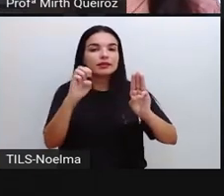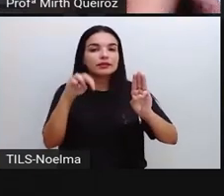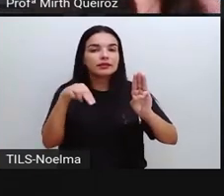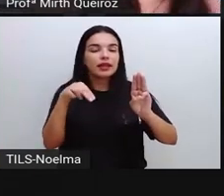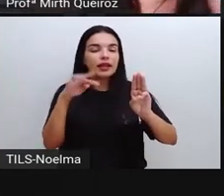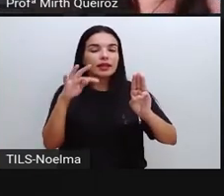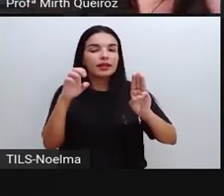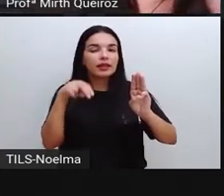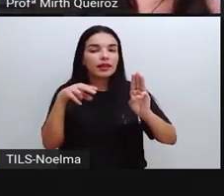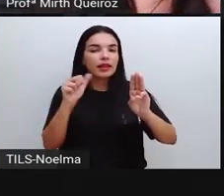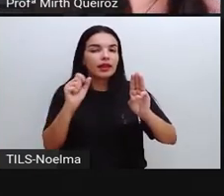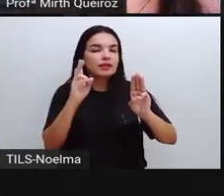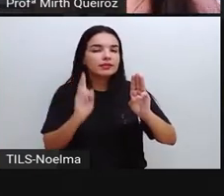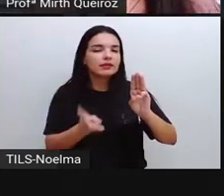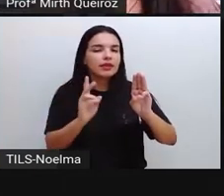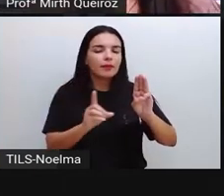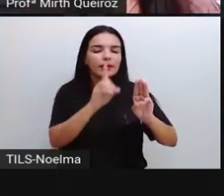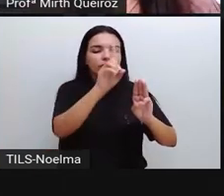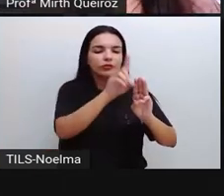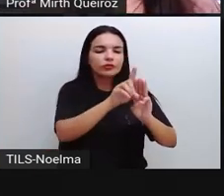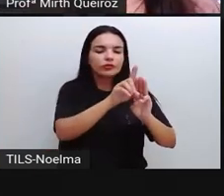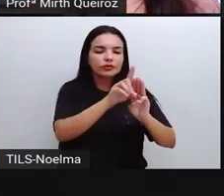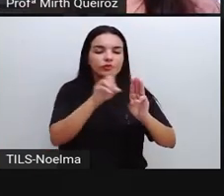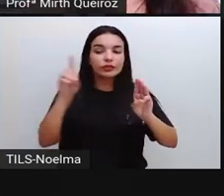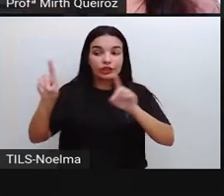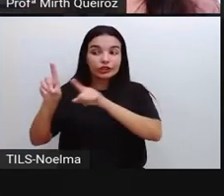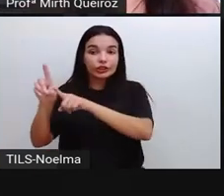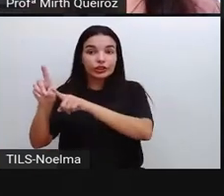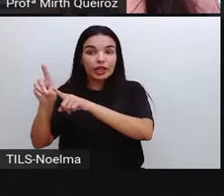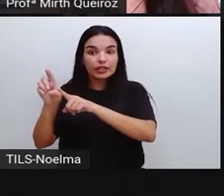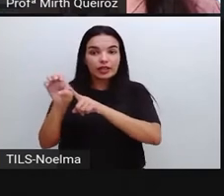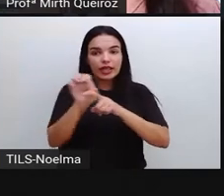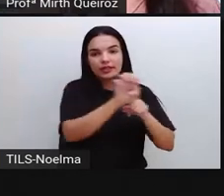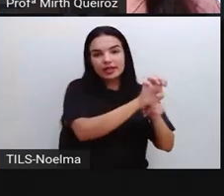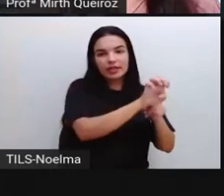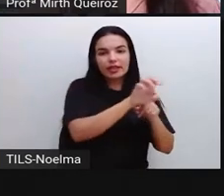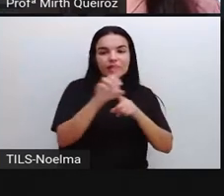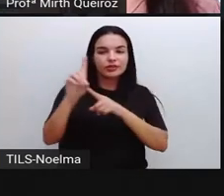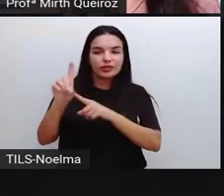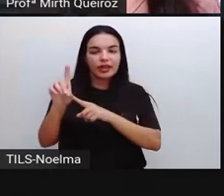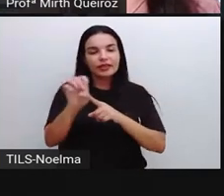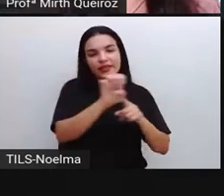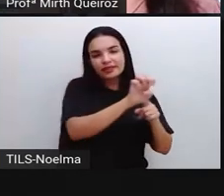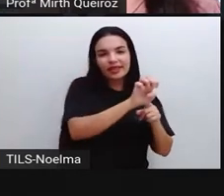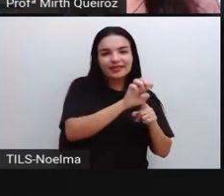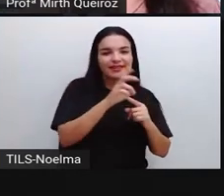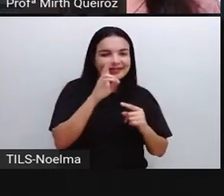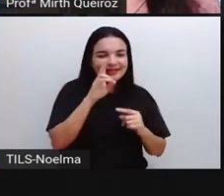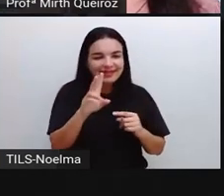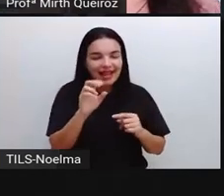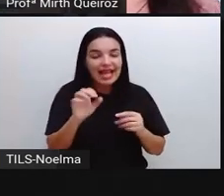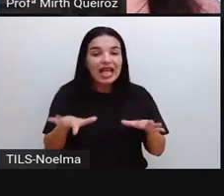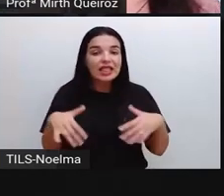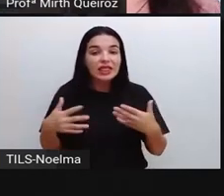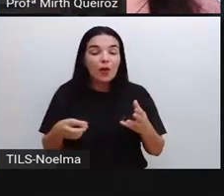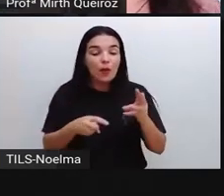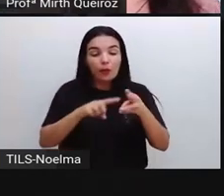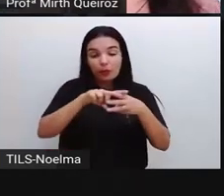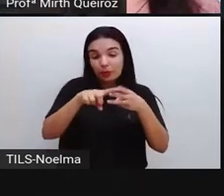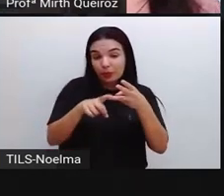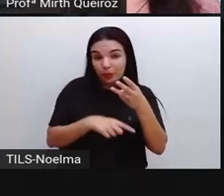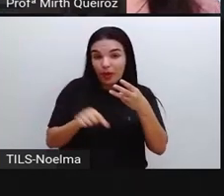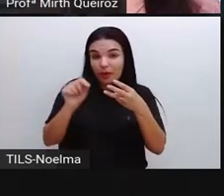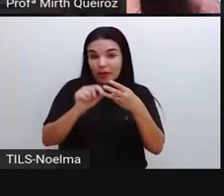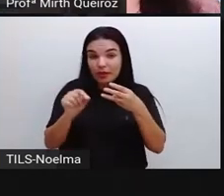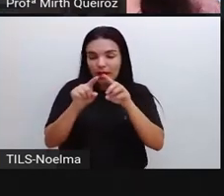da direita para a esquerda que a gente vai analisar esse número neste caso esses três primeiros números